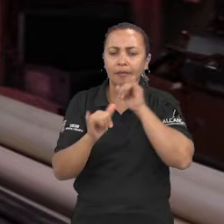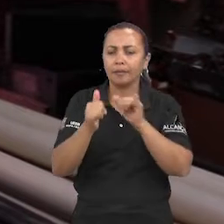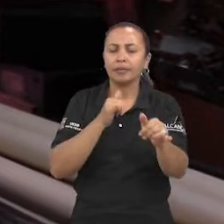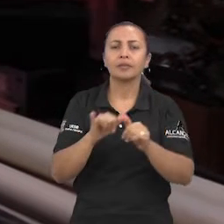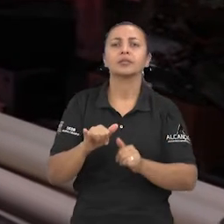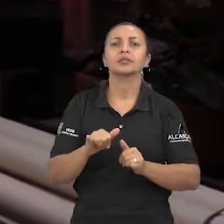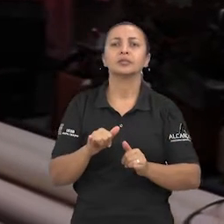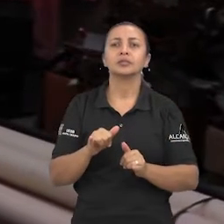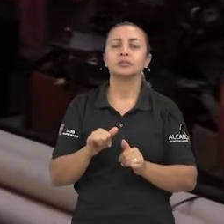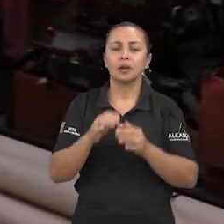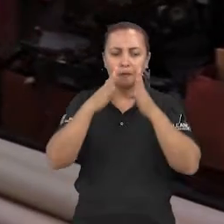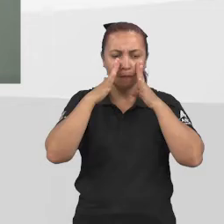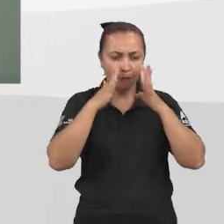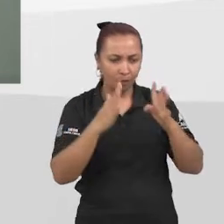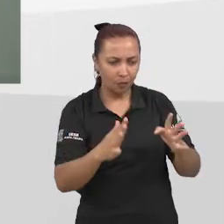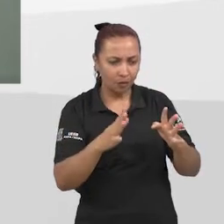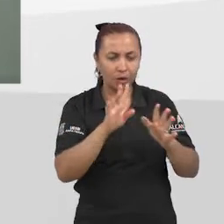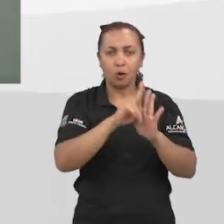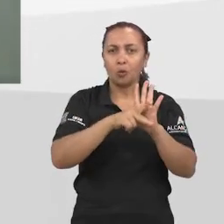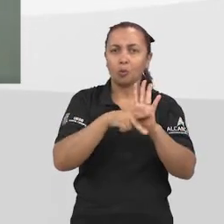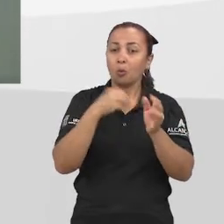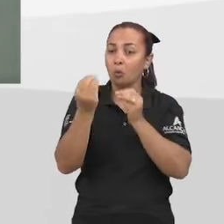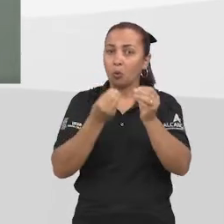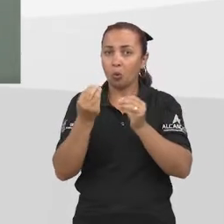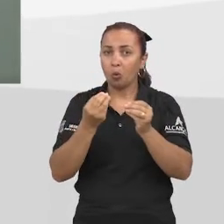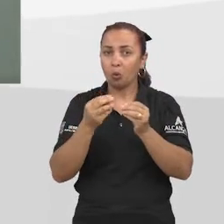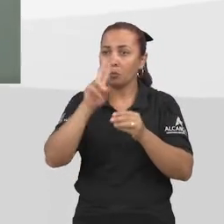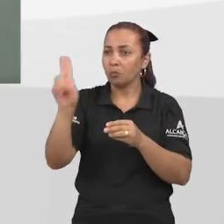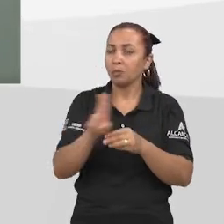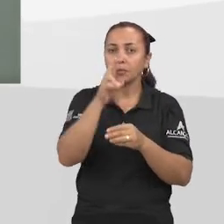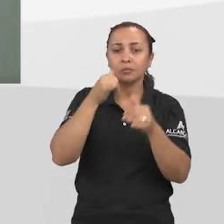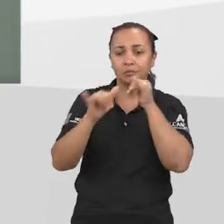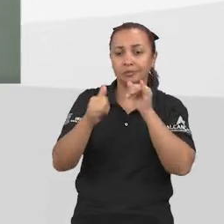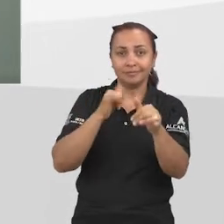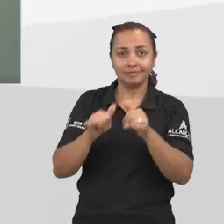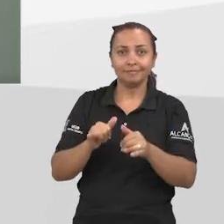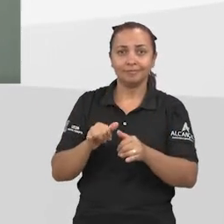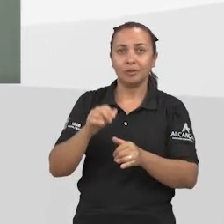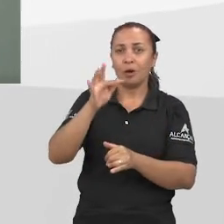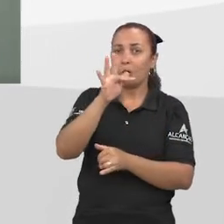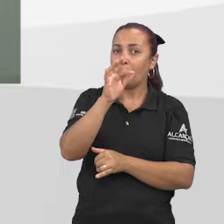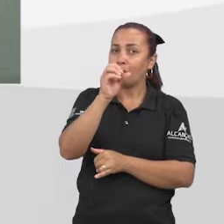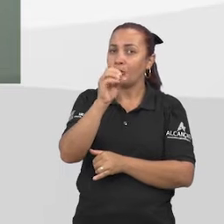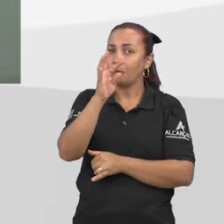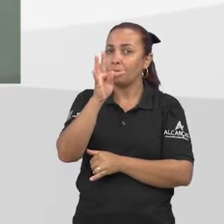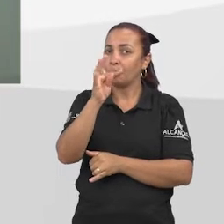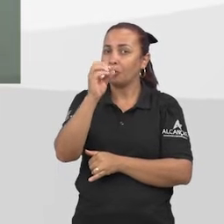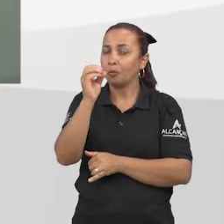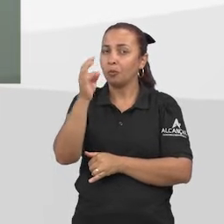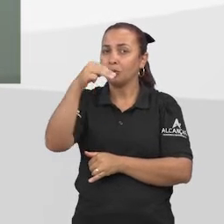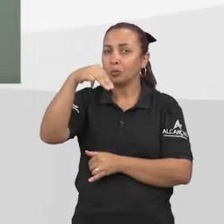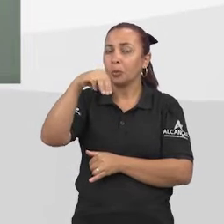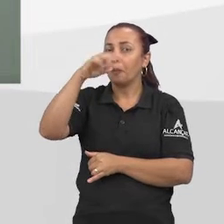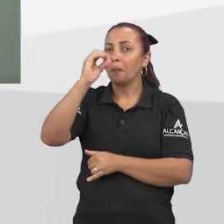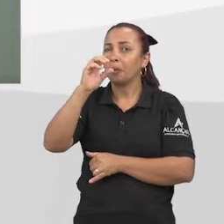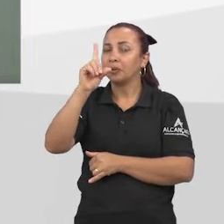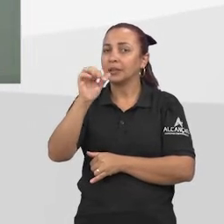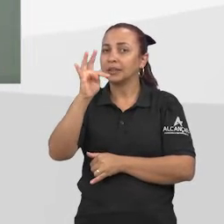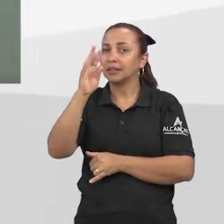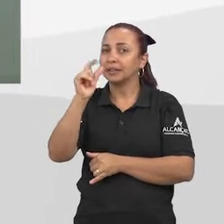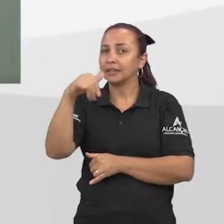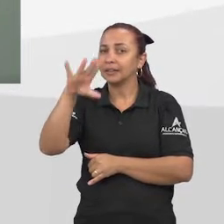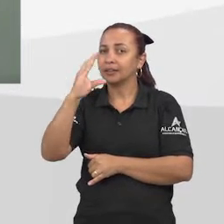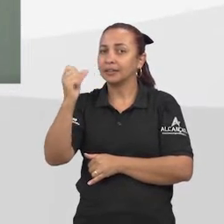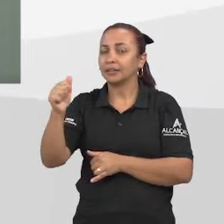principalmente focando neste projeto, como utilizar a energia fotovoltaica, tá? Para poder gerar a